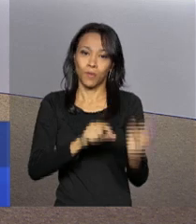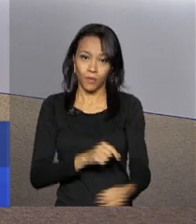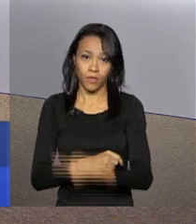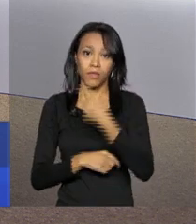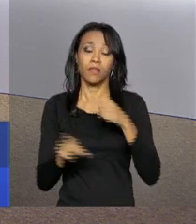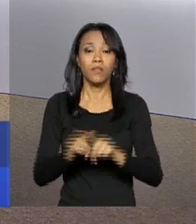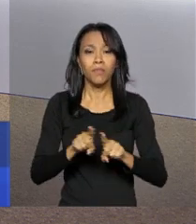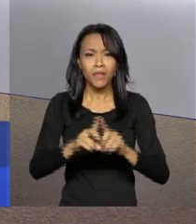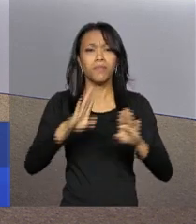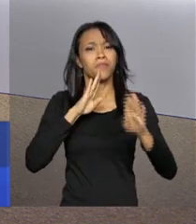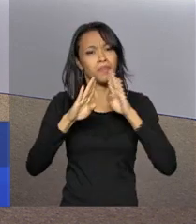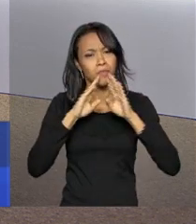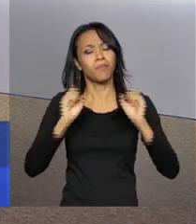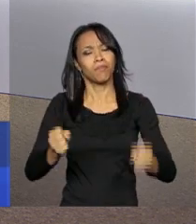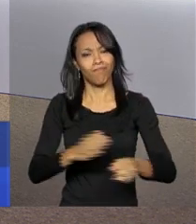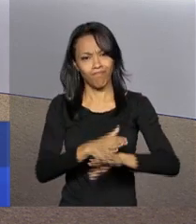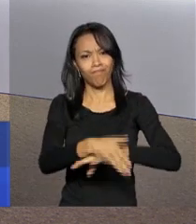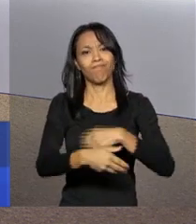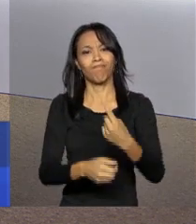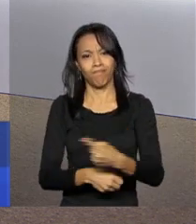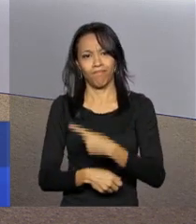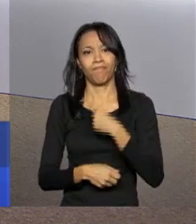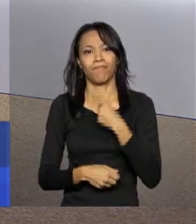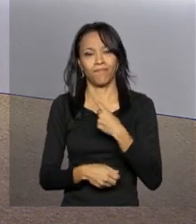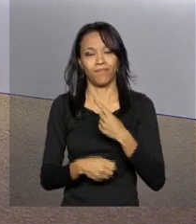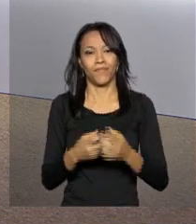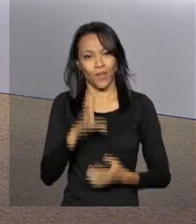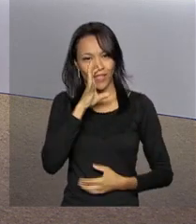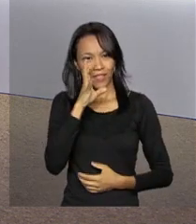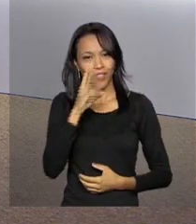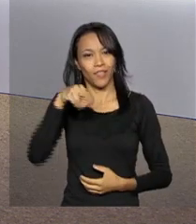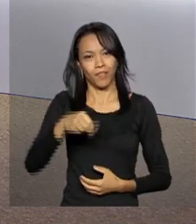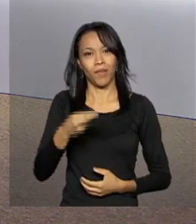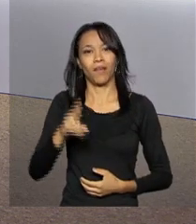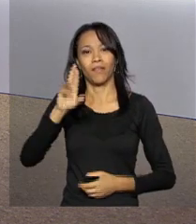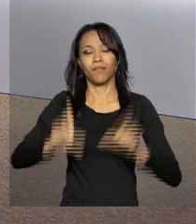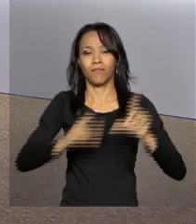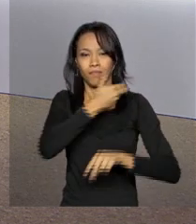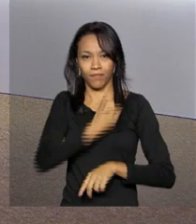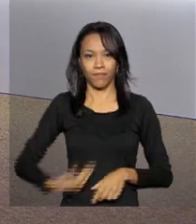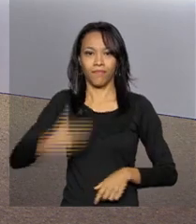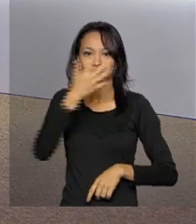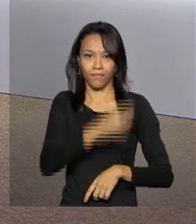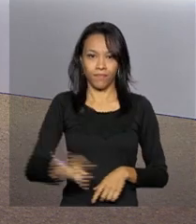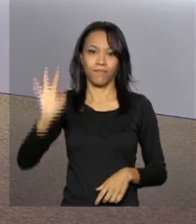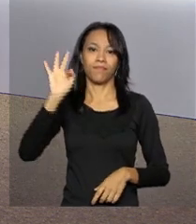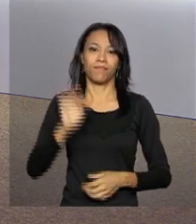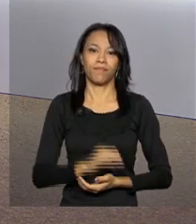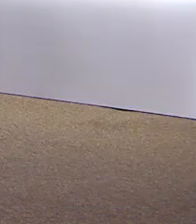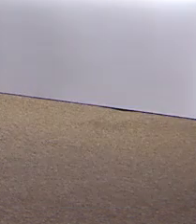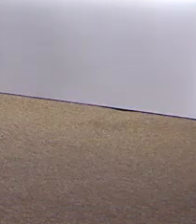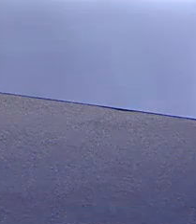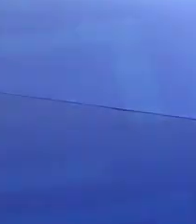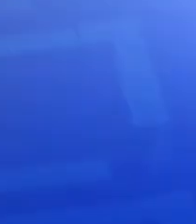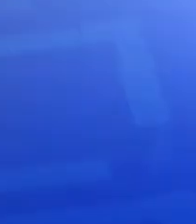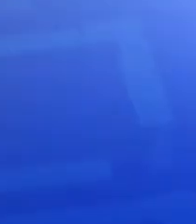twitter.com/tvnbr e facebook.com/tvnbr. Continue com a gente, NBR, a TV do Governo Federal.